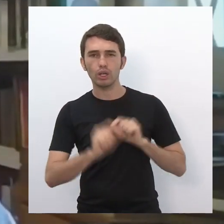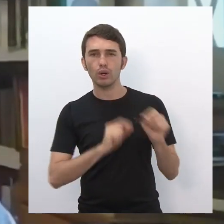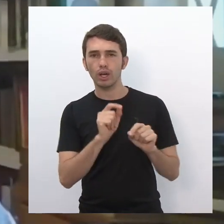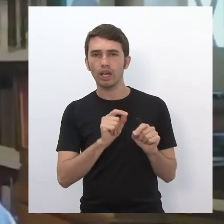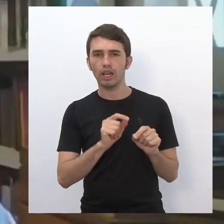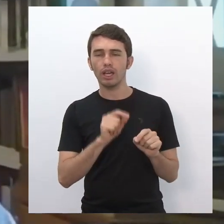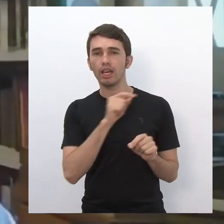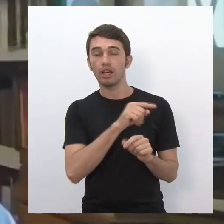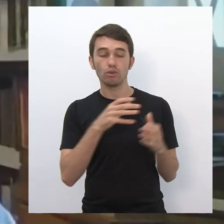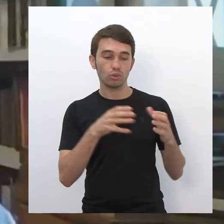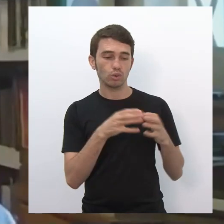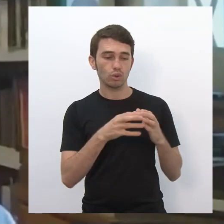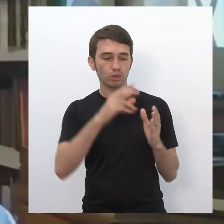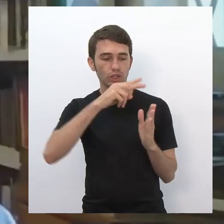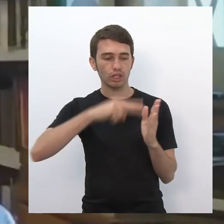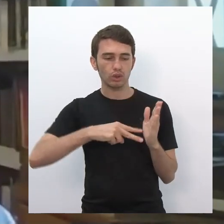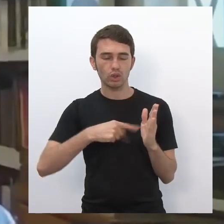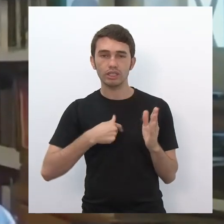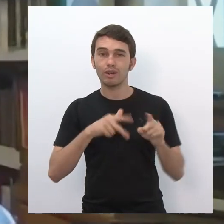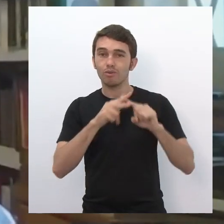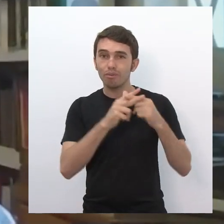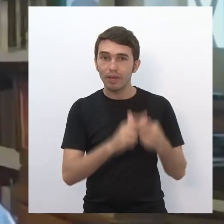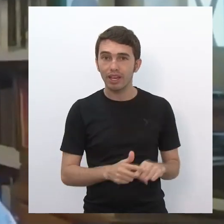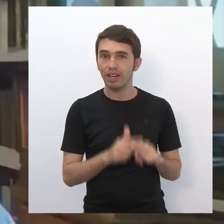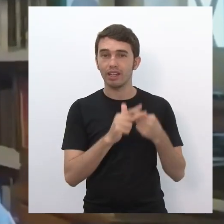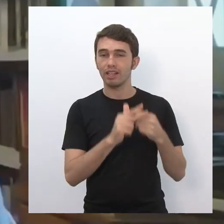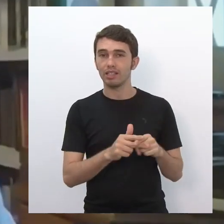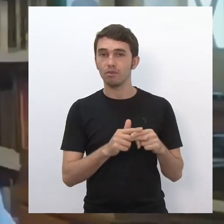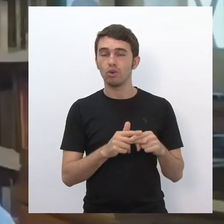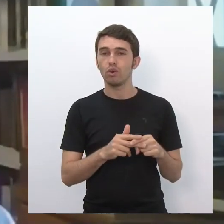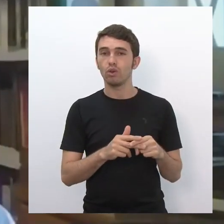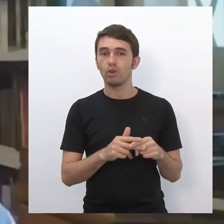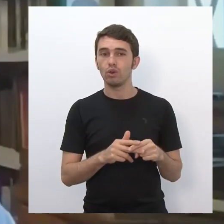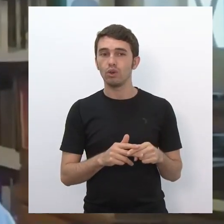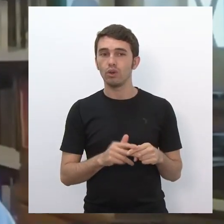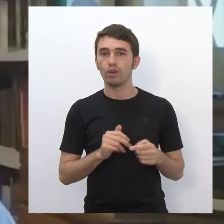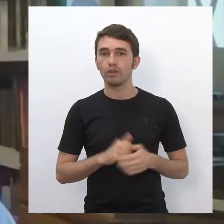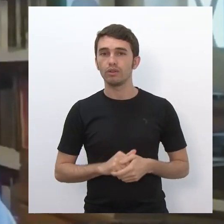são um mecanismo, são um instrumento